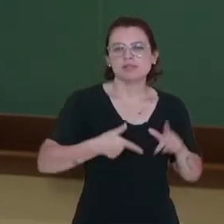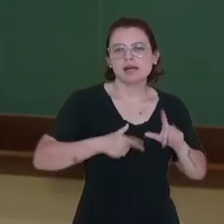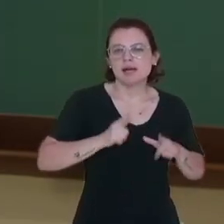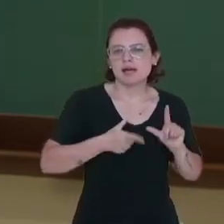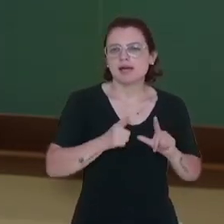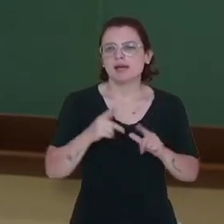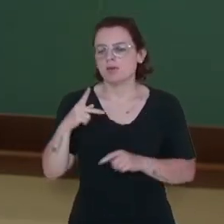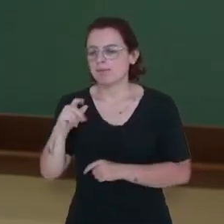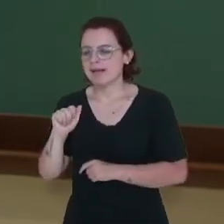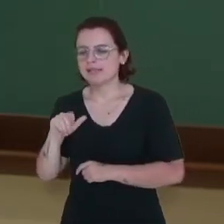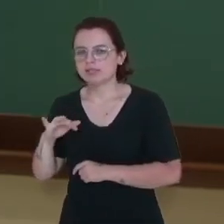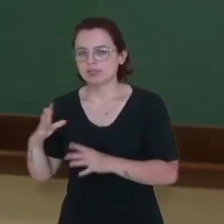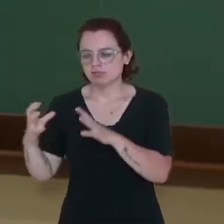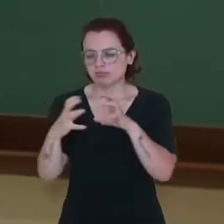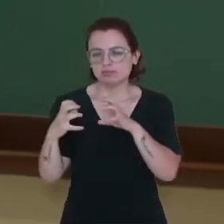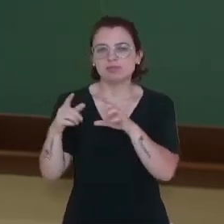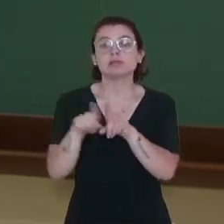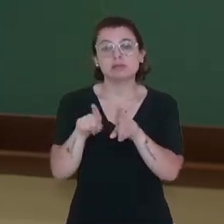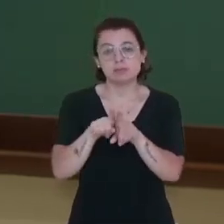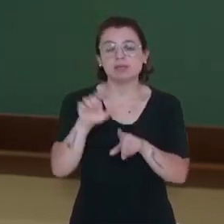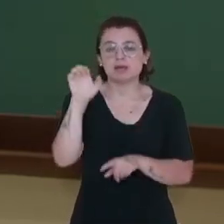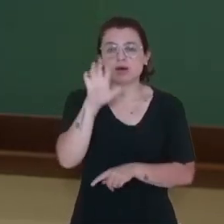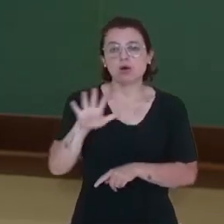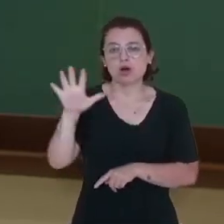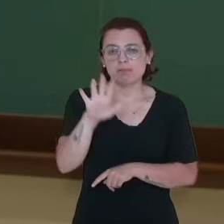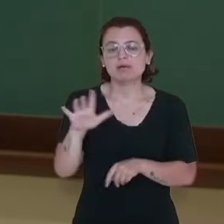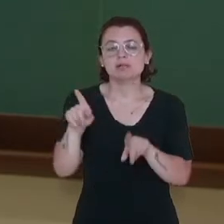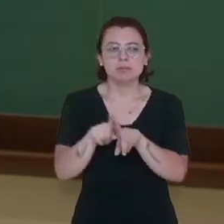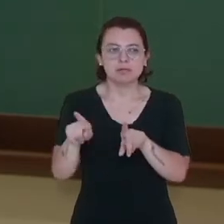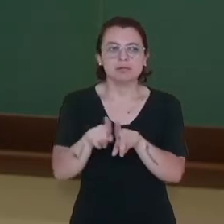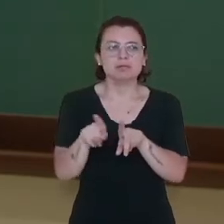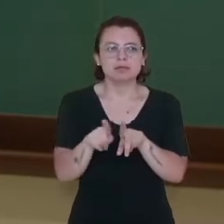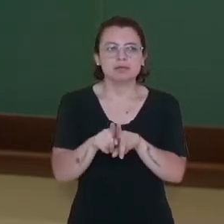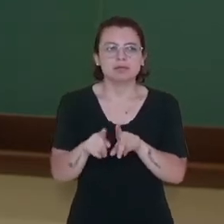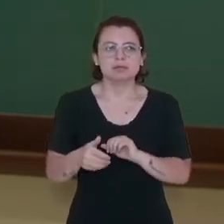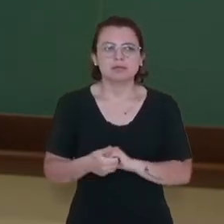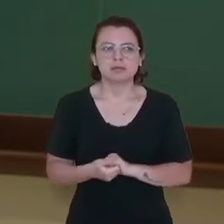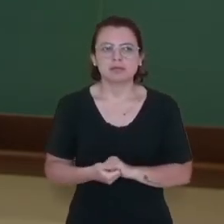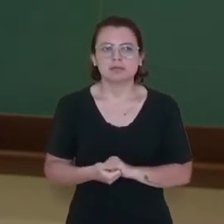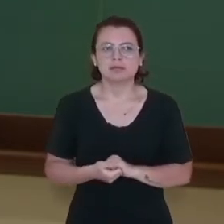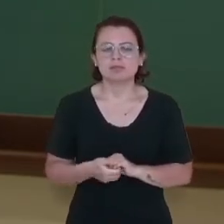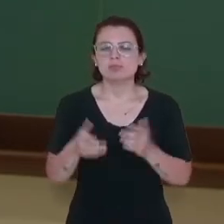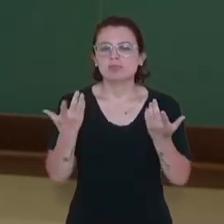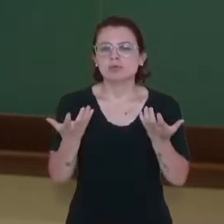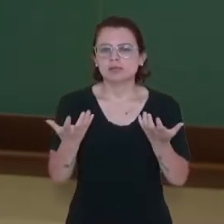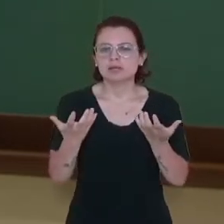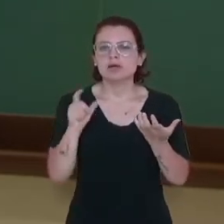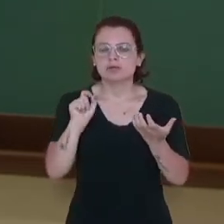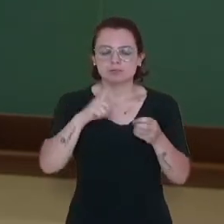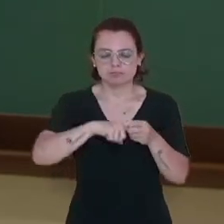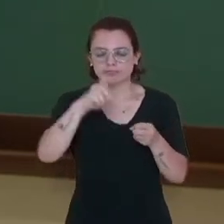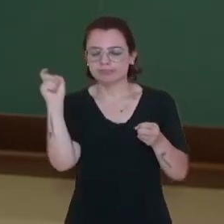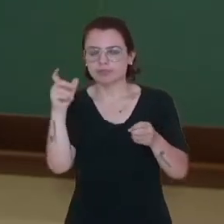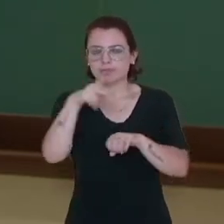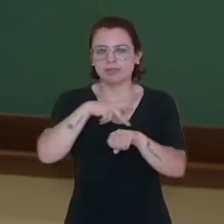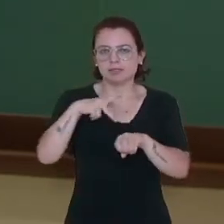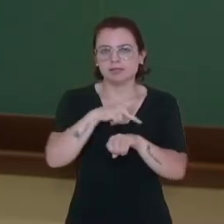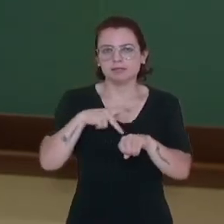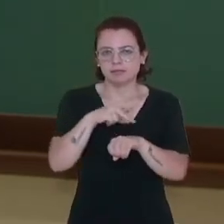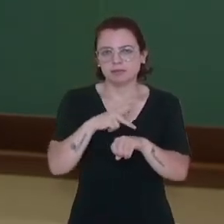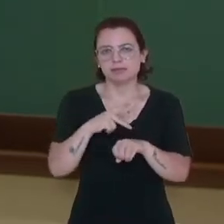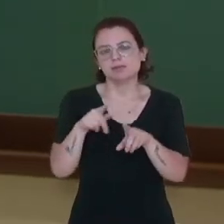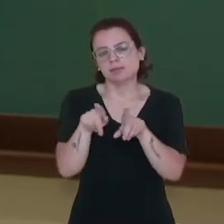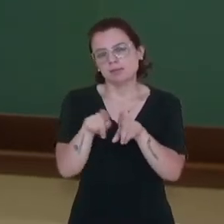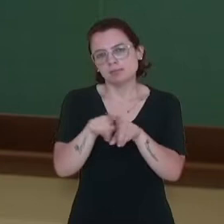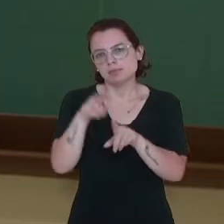palestinos. E na Europa também, a questão de países que tentam ficar independentes, ou então a questão russa